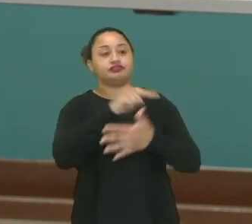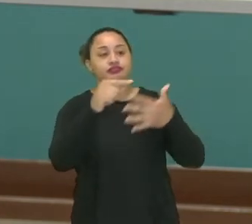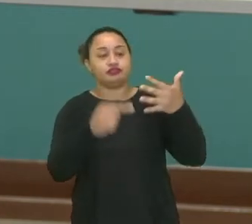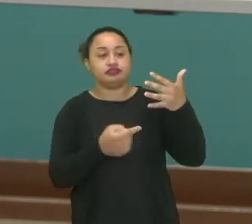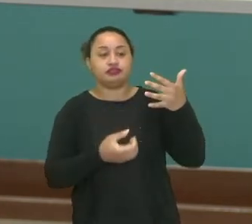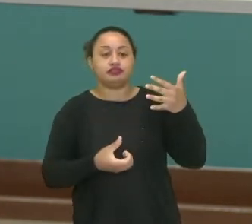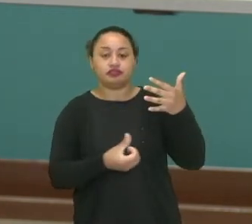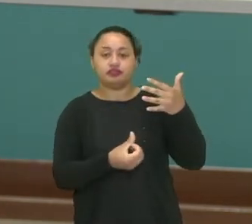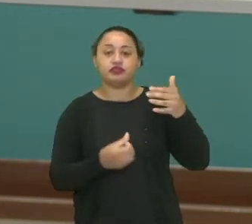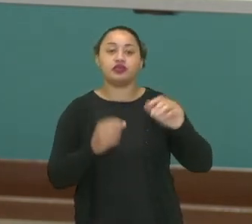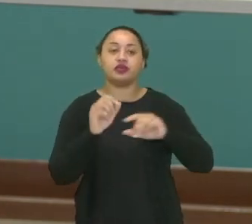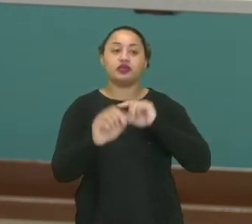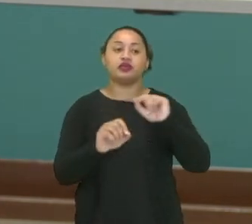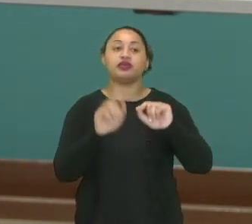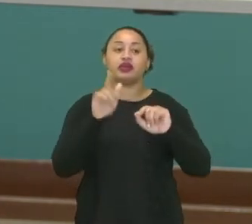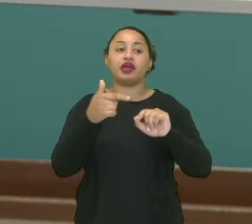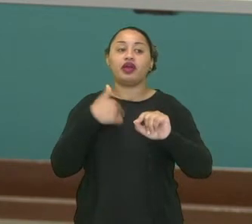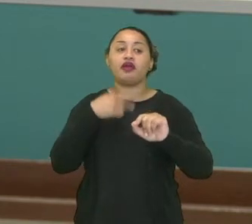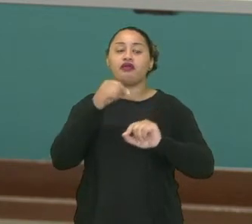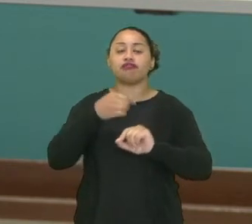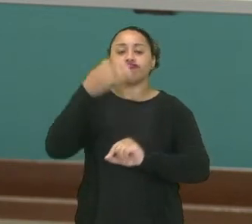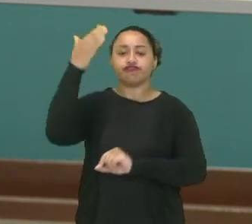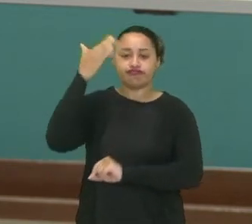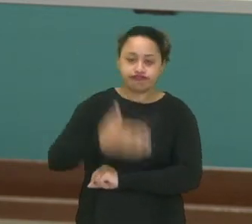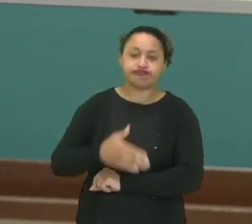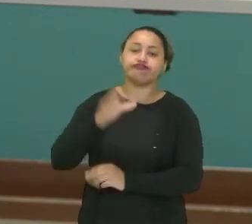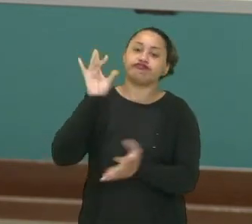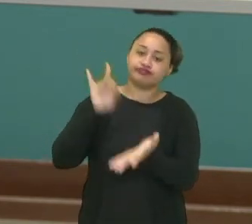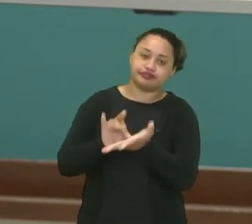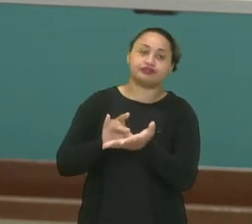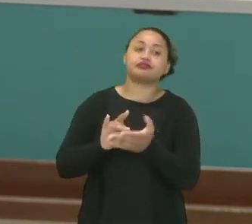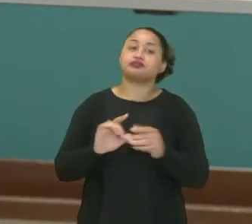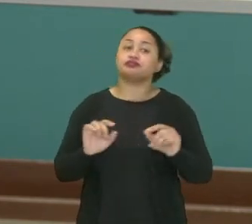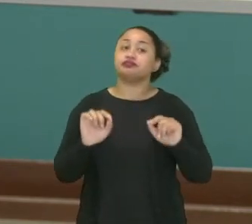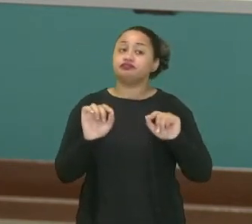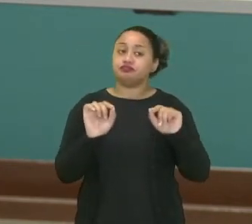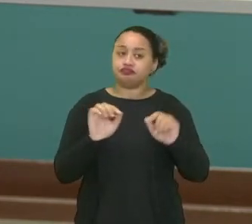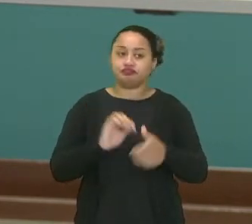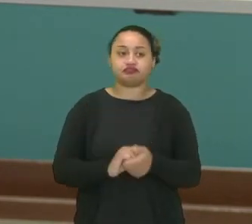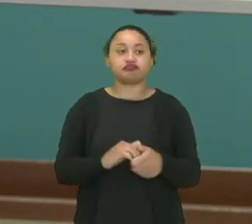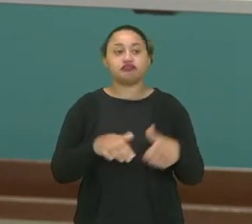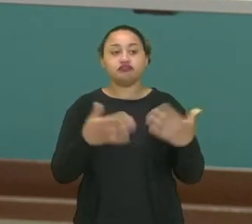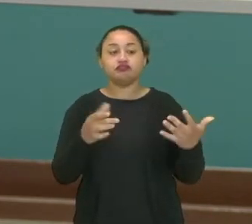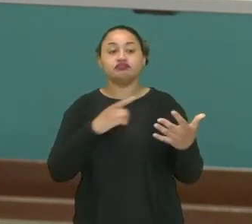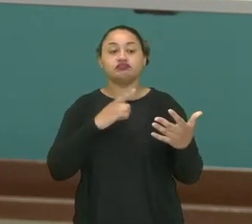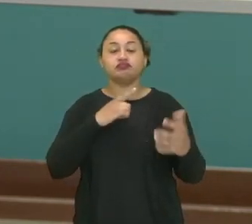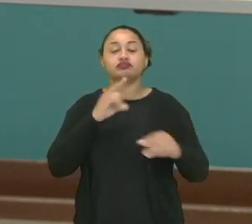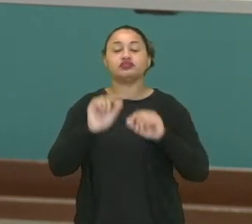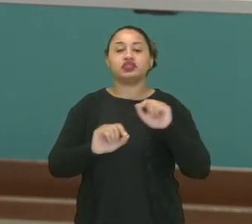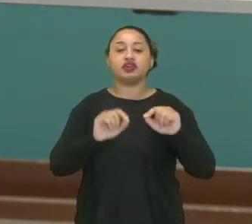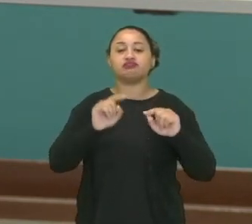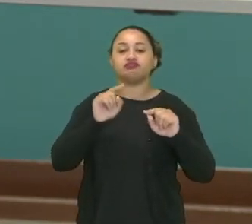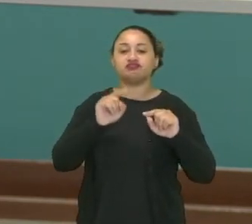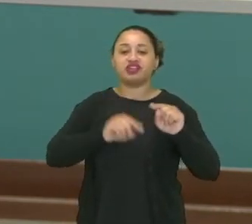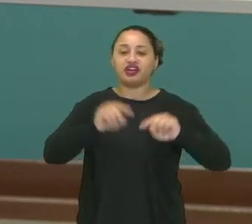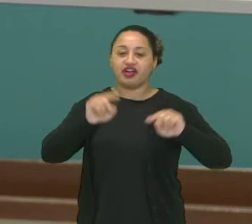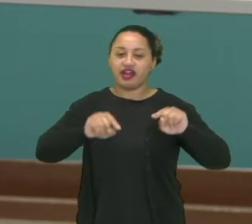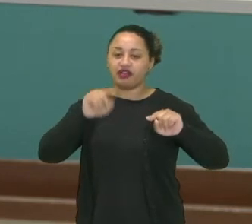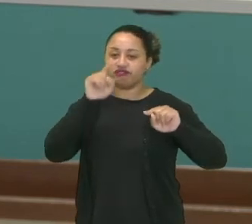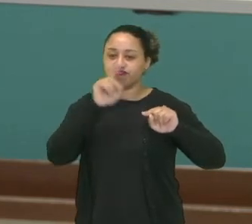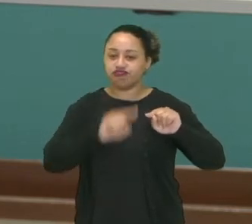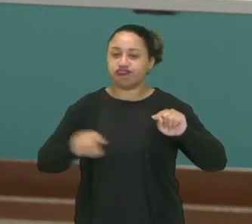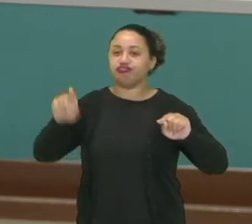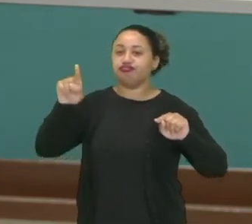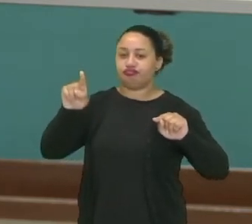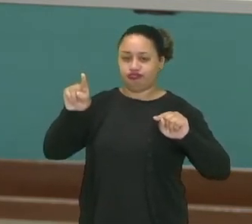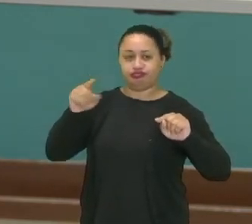No 6, nós chegamos ao argumento de prova concreta. Então, eu coloquei aqui, ó, um gráfico, por exemplo, e você